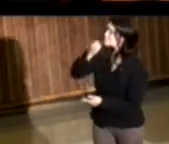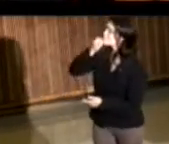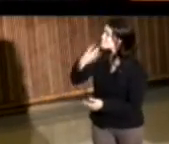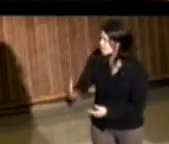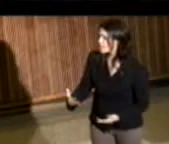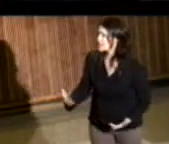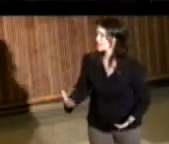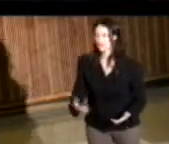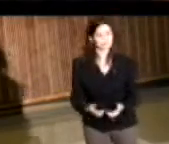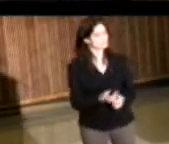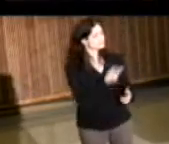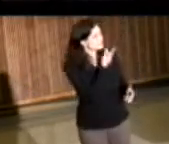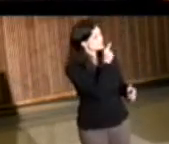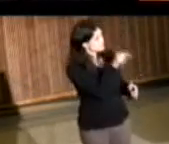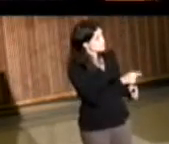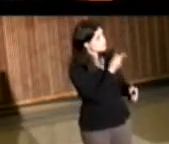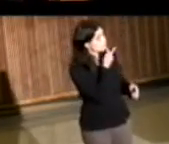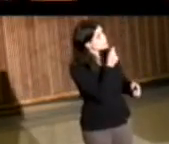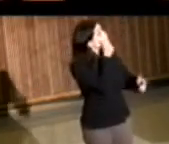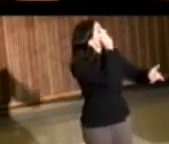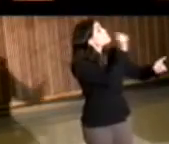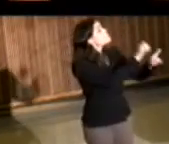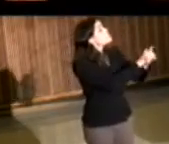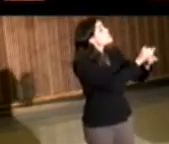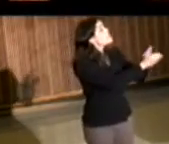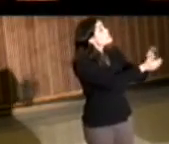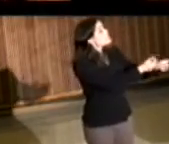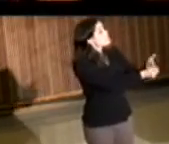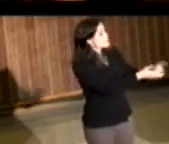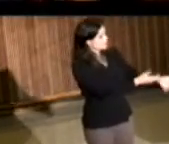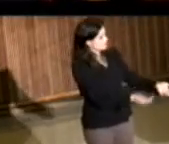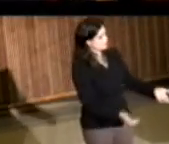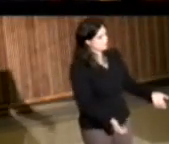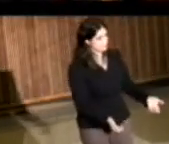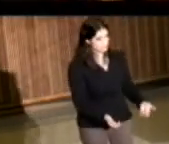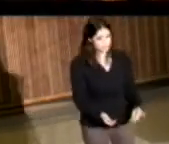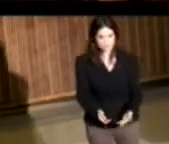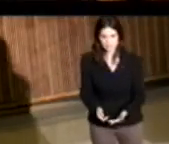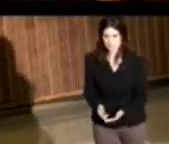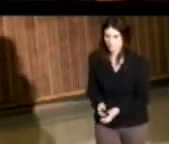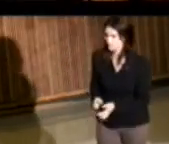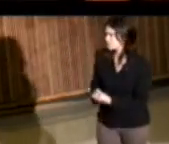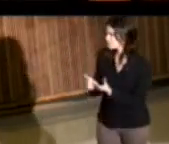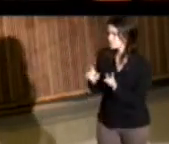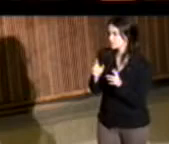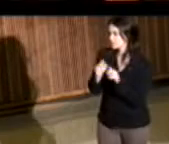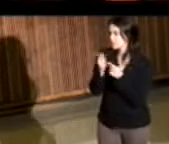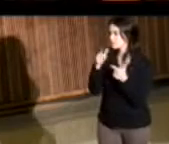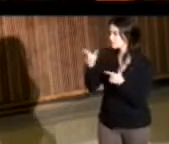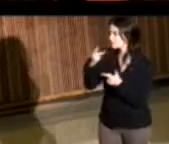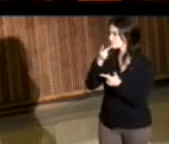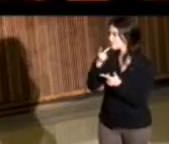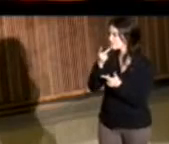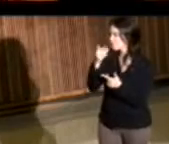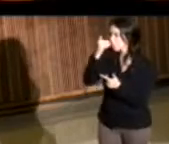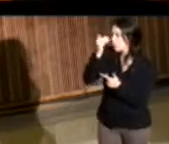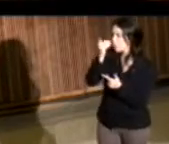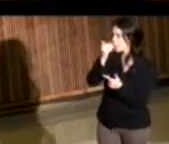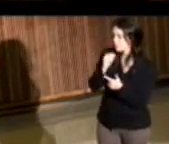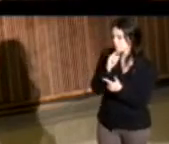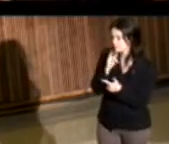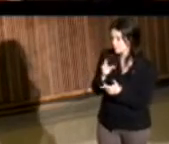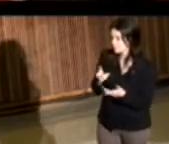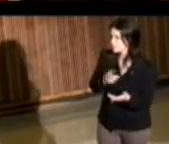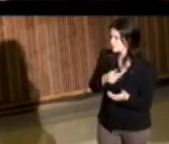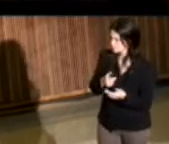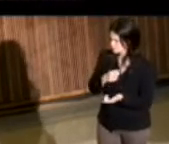falando de você, falei, a mulher que... É que qualquer mulher fica brava quando diz que crime não funciona. Crime? Olha, vocês não imaginam o tanto